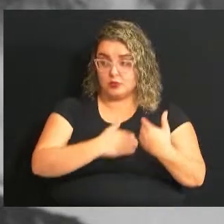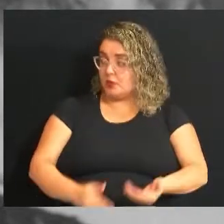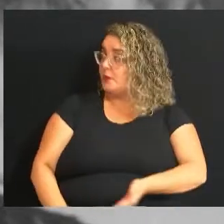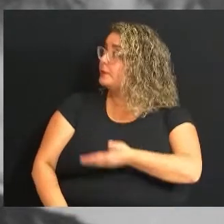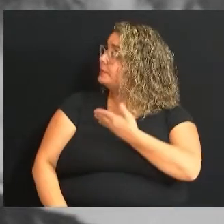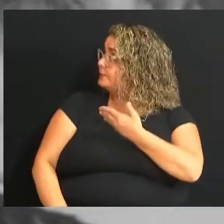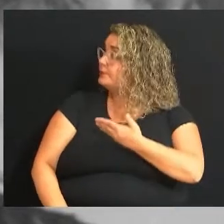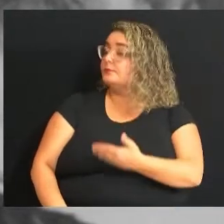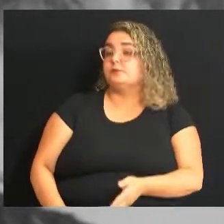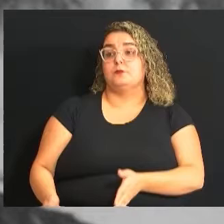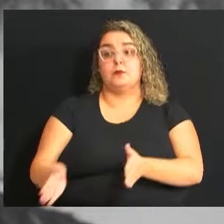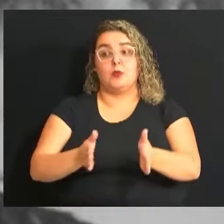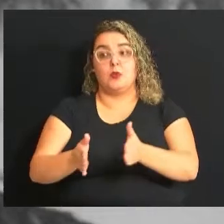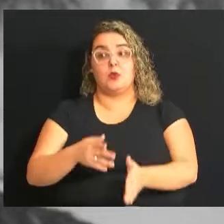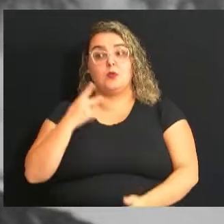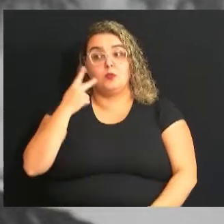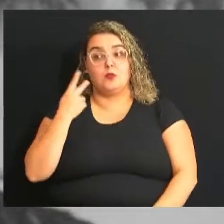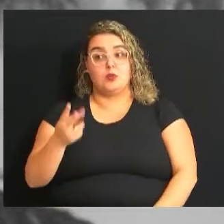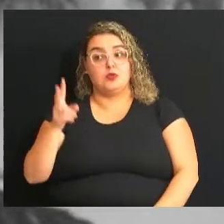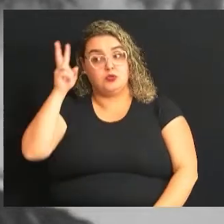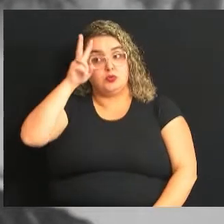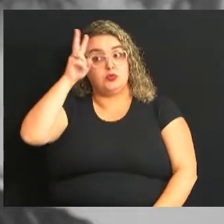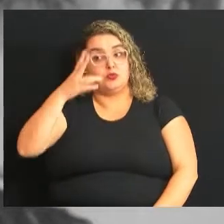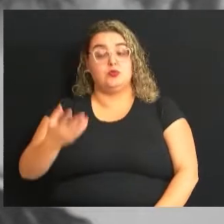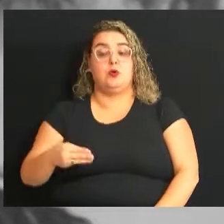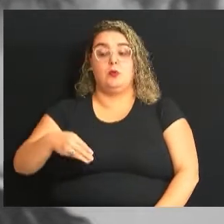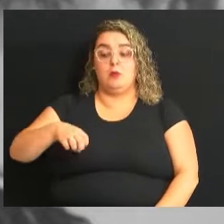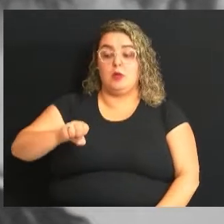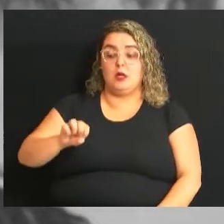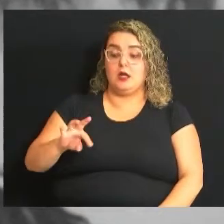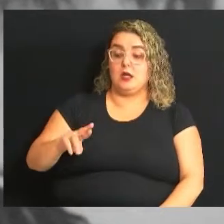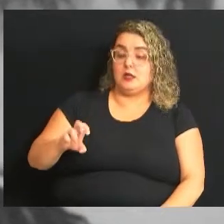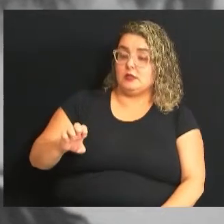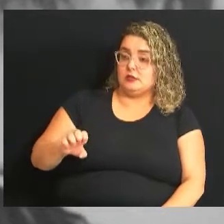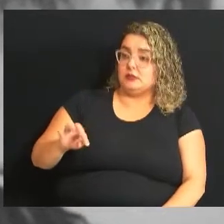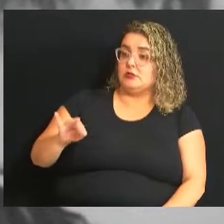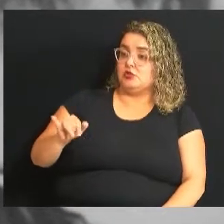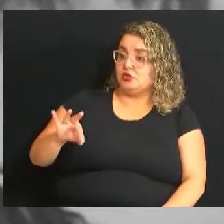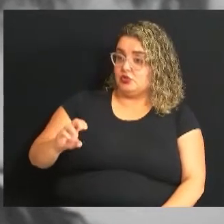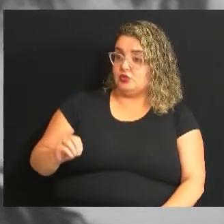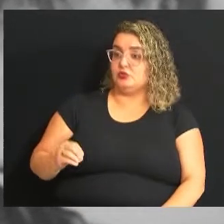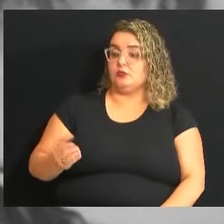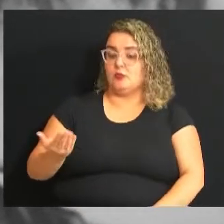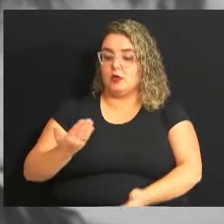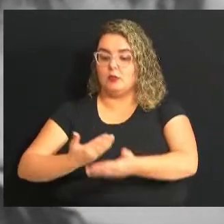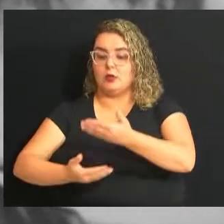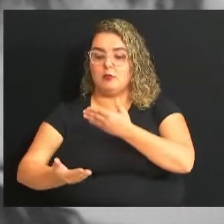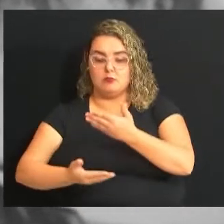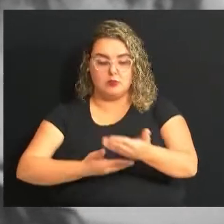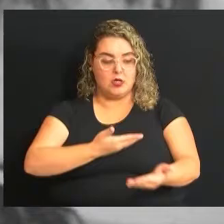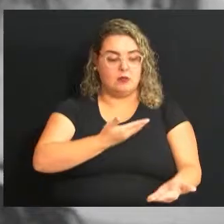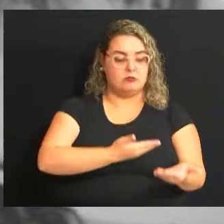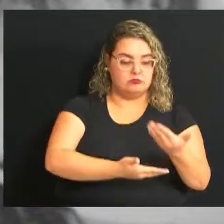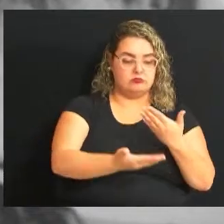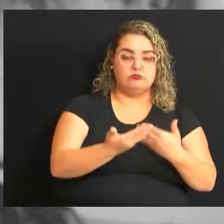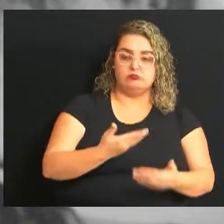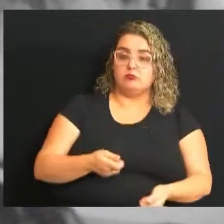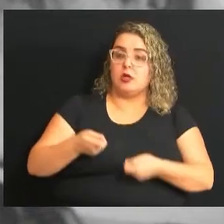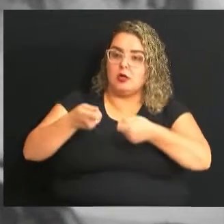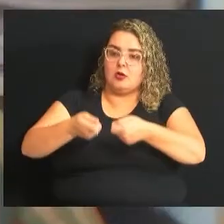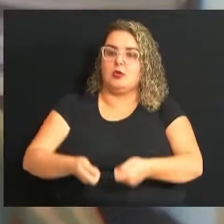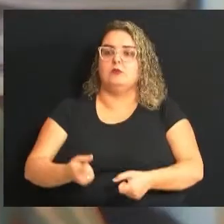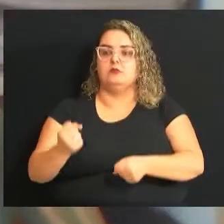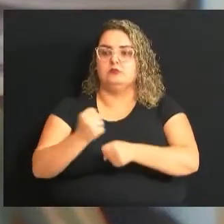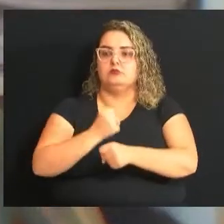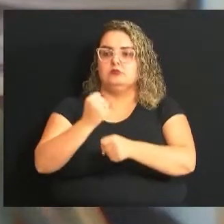momento político e histórico, Mestre Tito passa a ser um articulador para concretizar a construção da